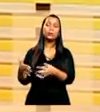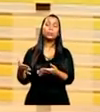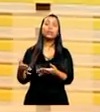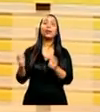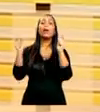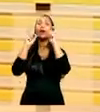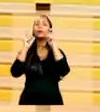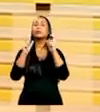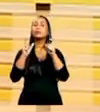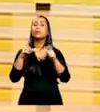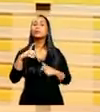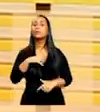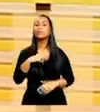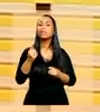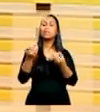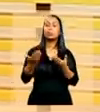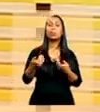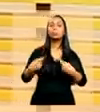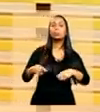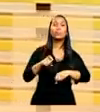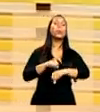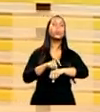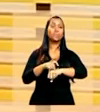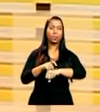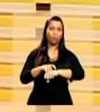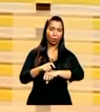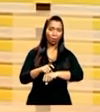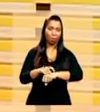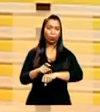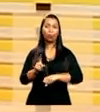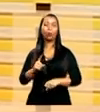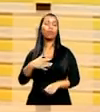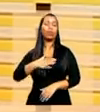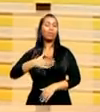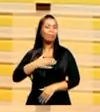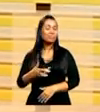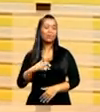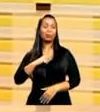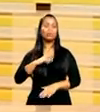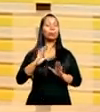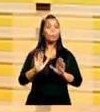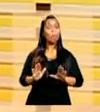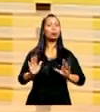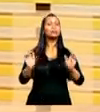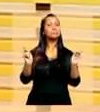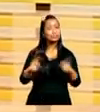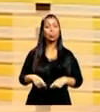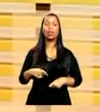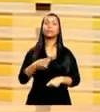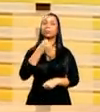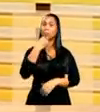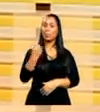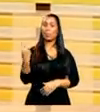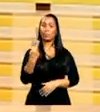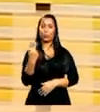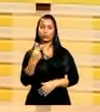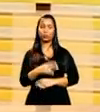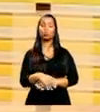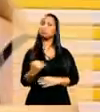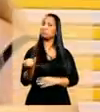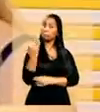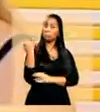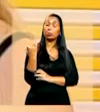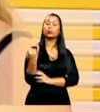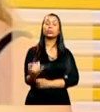expediente, que atenção é essa que ele tem que dar para que seja um tempo, talvez não o quanto ele gostaria que fosse, mas que seja bacana para os dois?